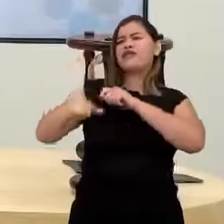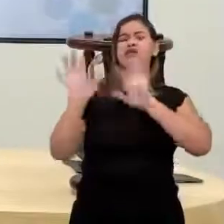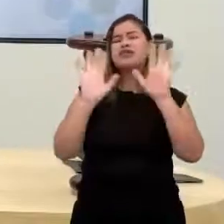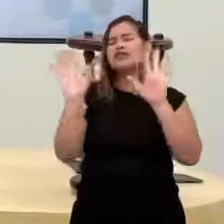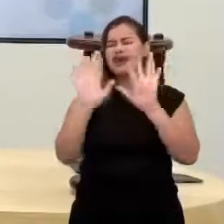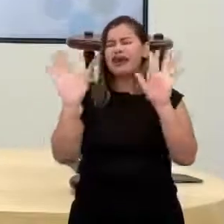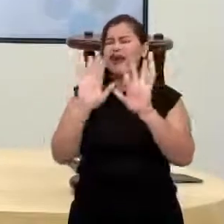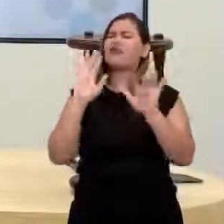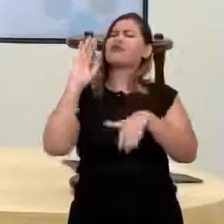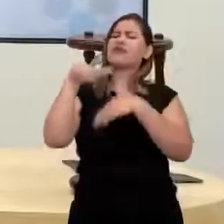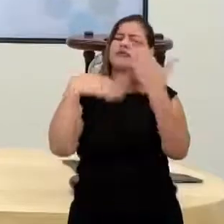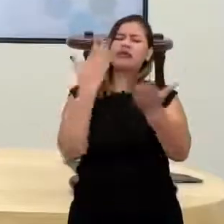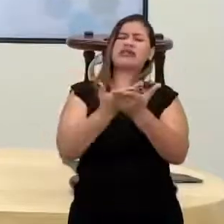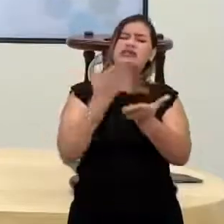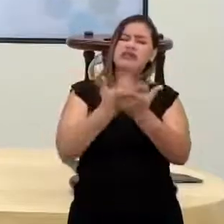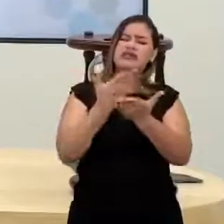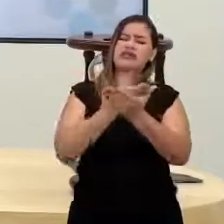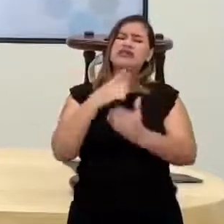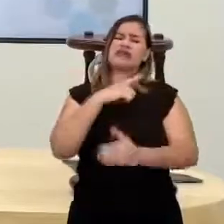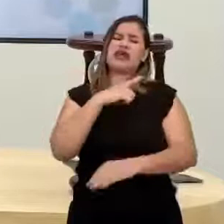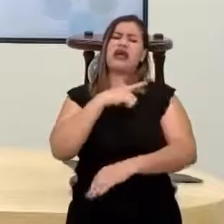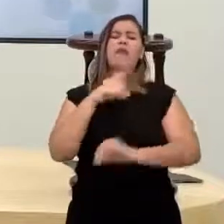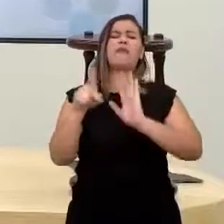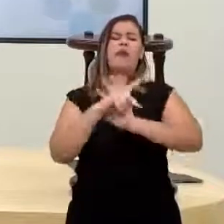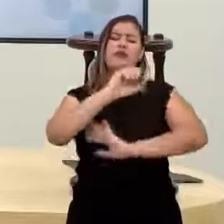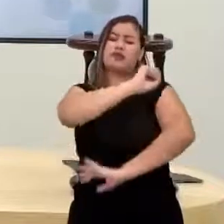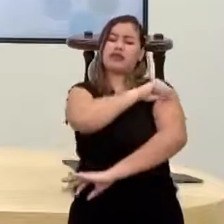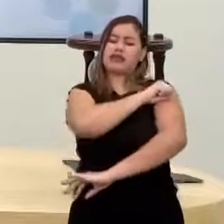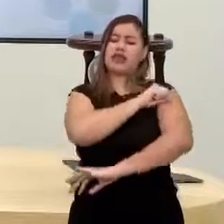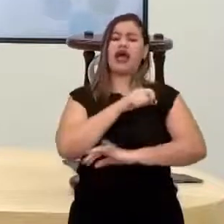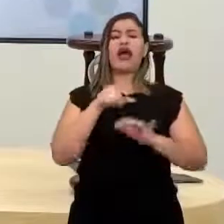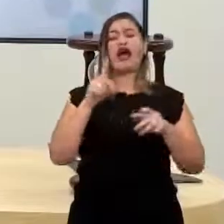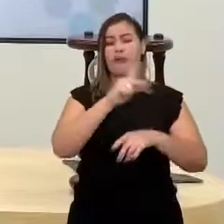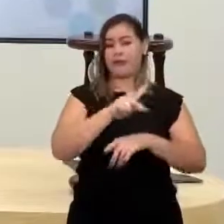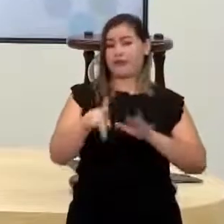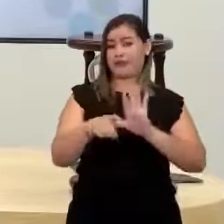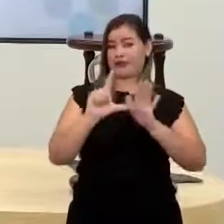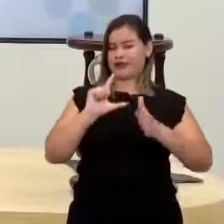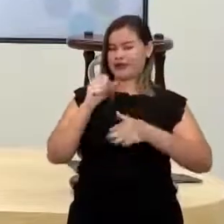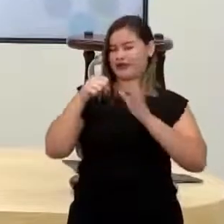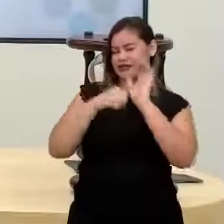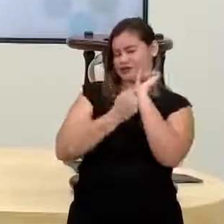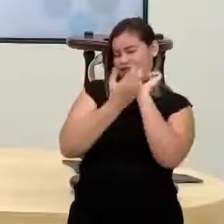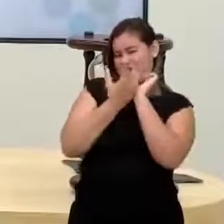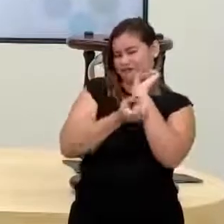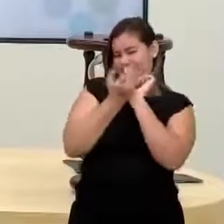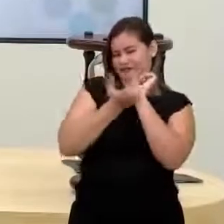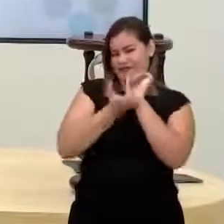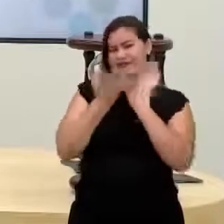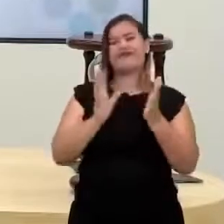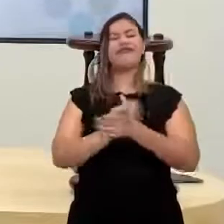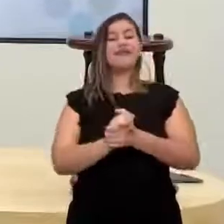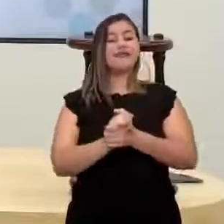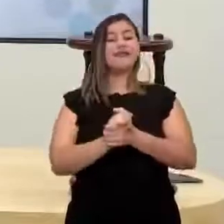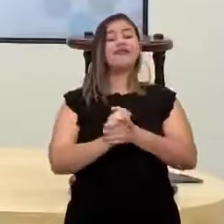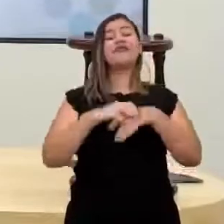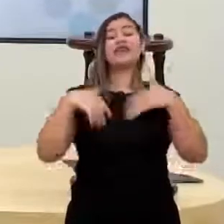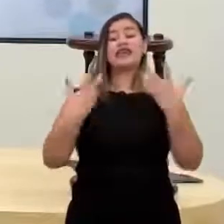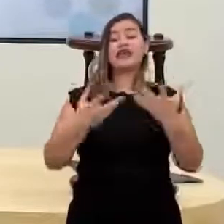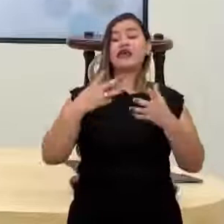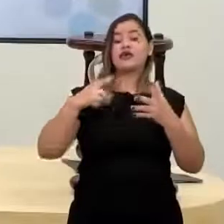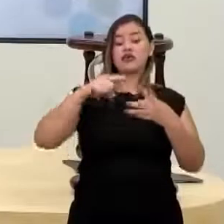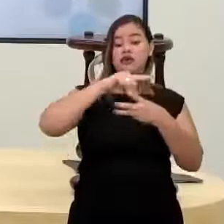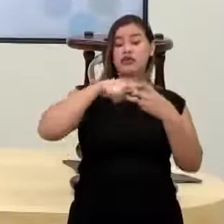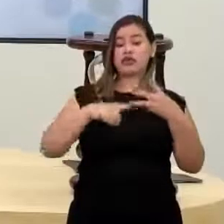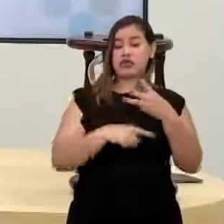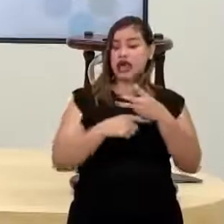ainda terão essas aulas lá no 8º ano, está bem? A Pro só está adiantando aqui, dando um spoiler para vocês. Então, a tripartição